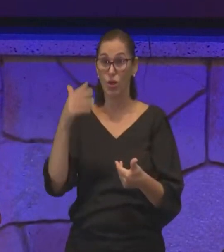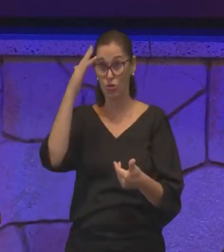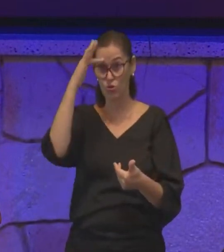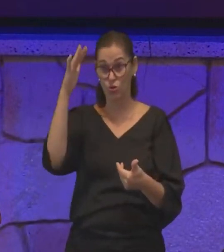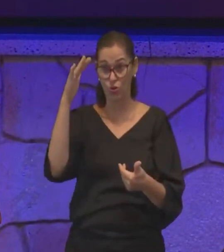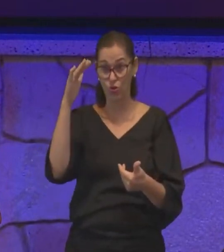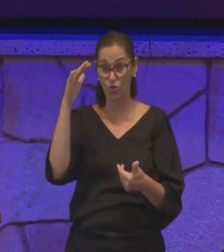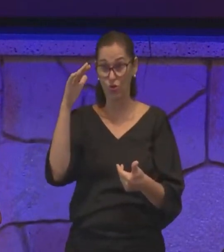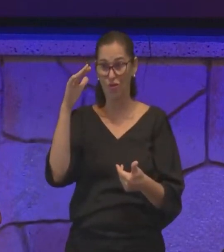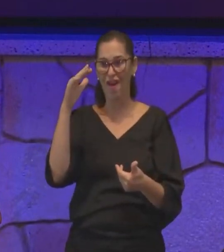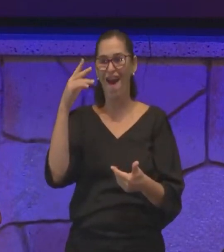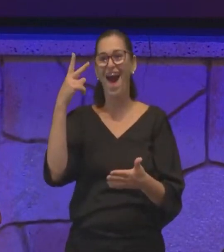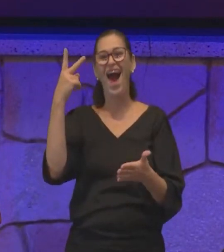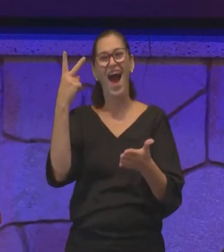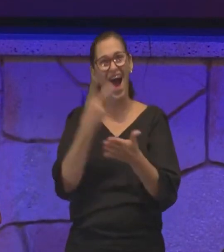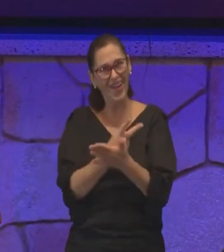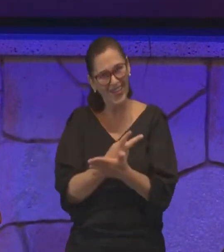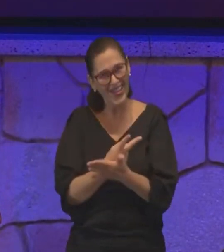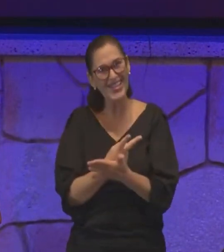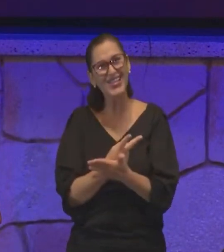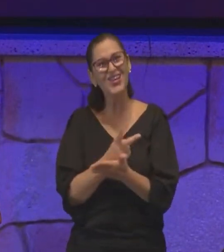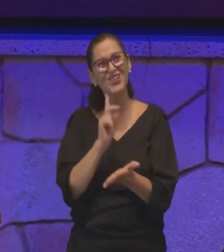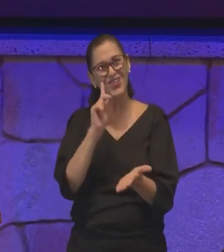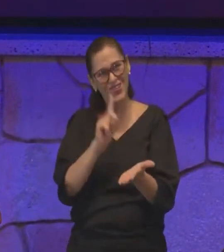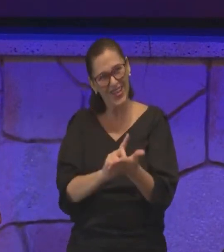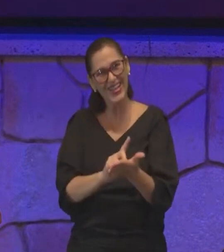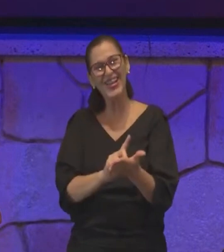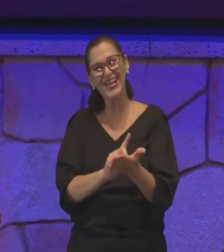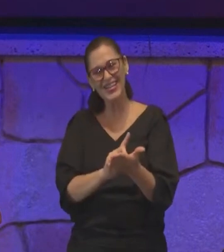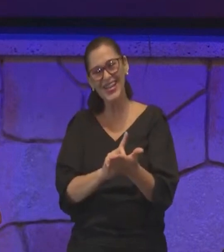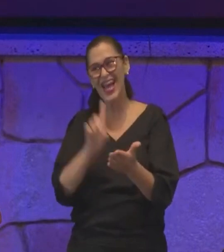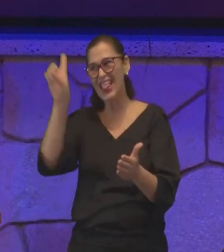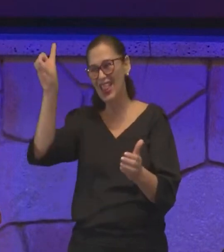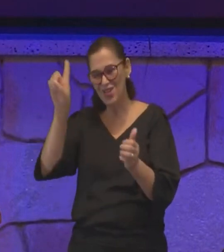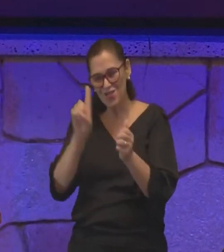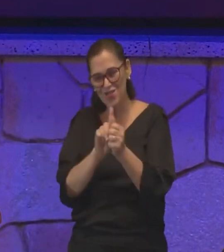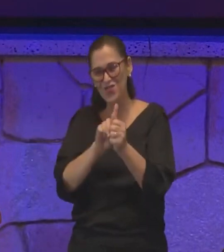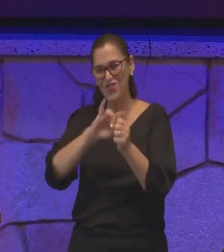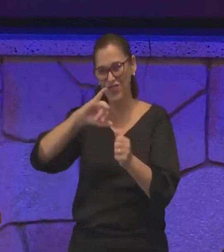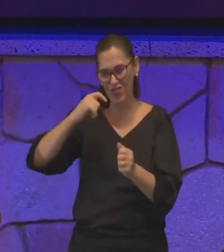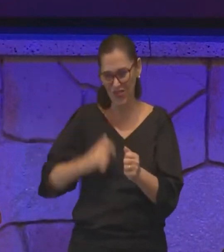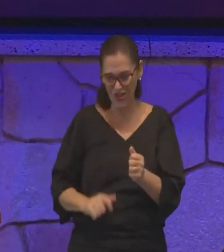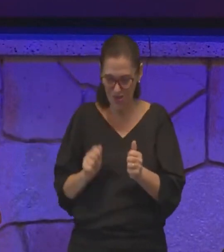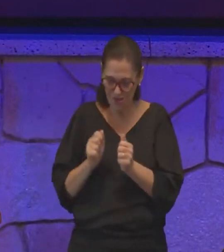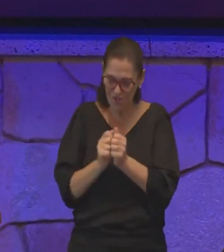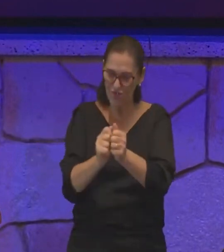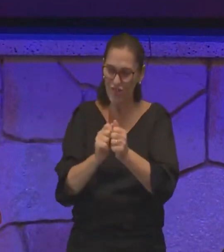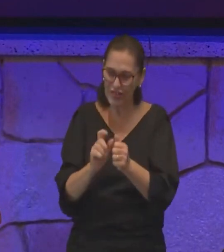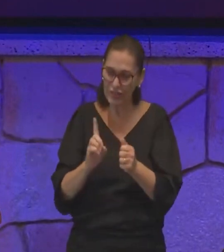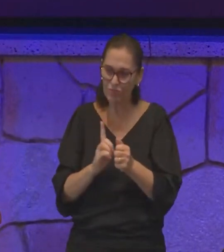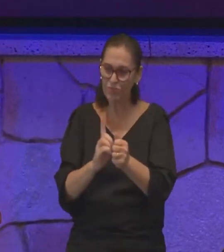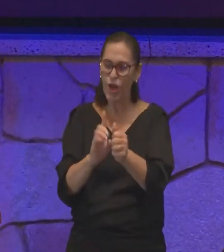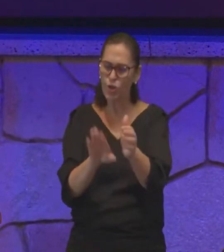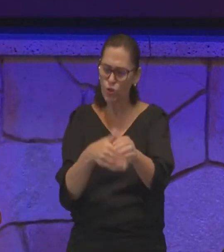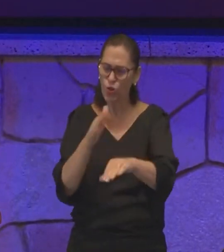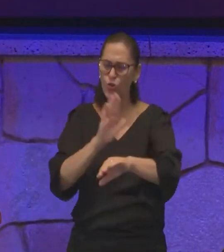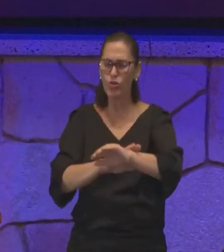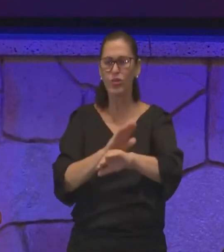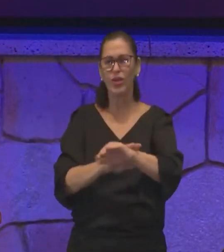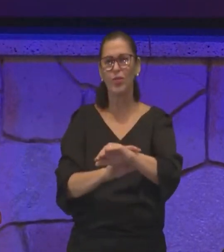tornou realidade. E Deus esteve com ele e caminhou com ele em todo o tempo. Por